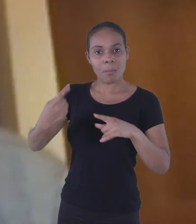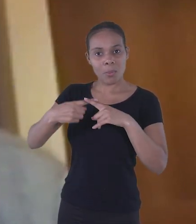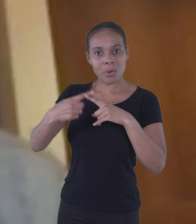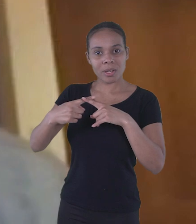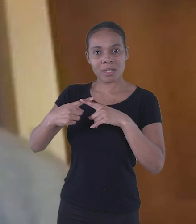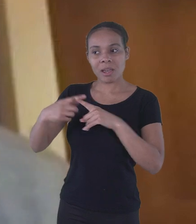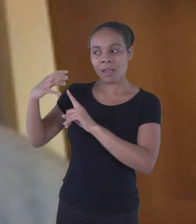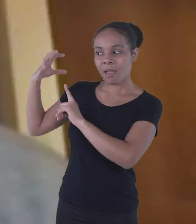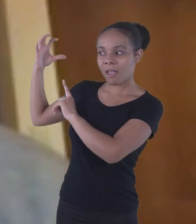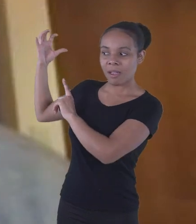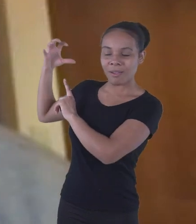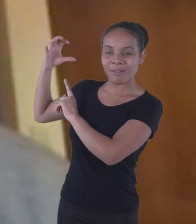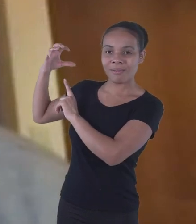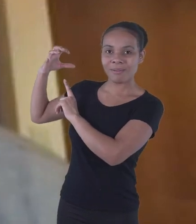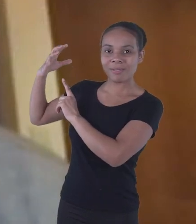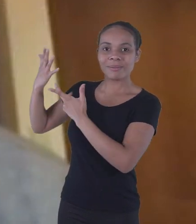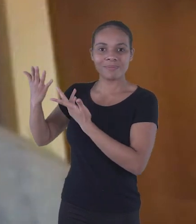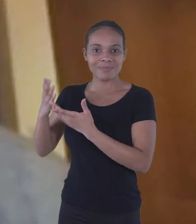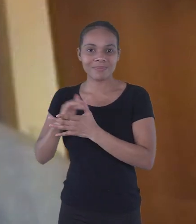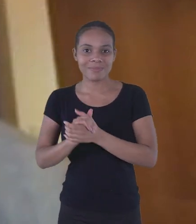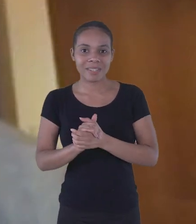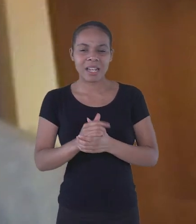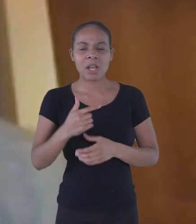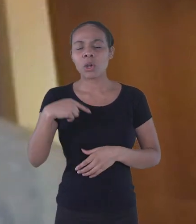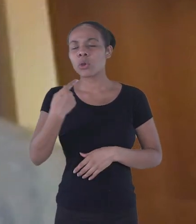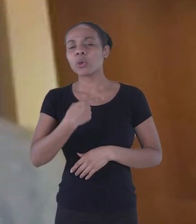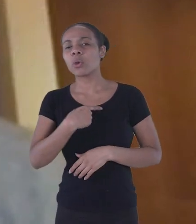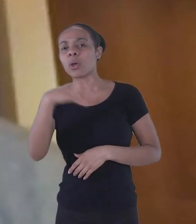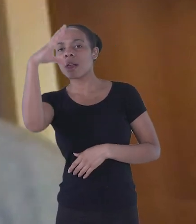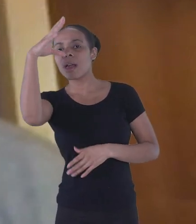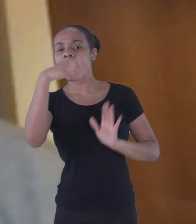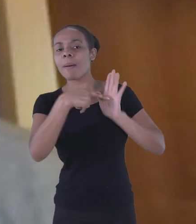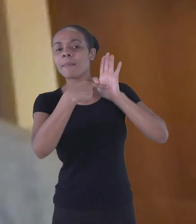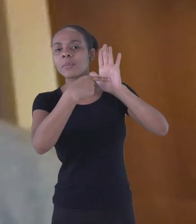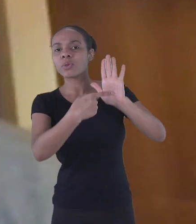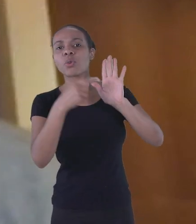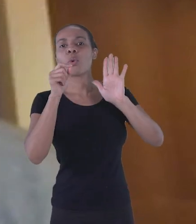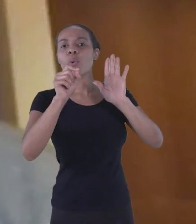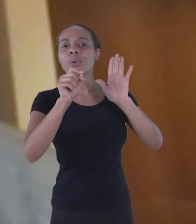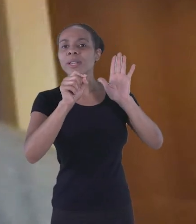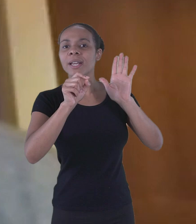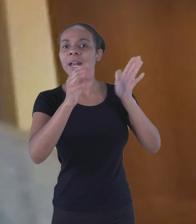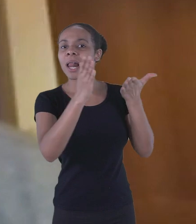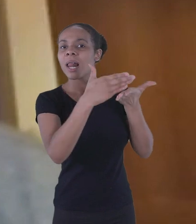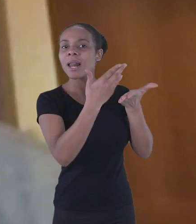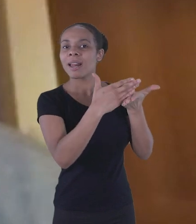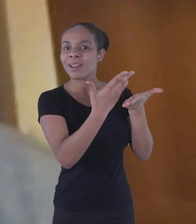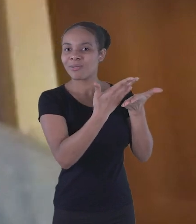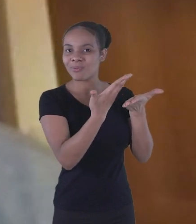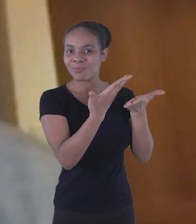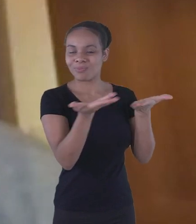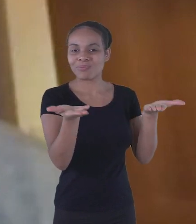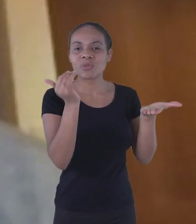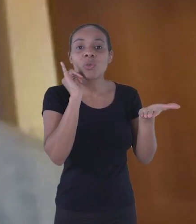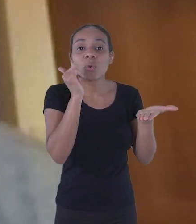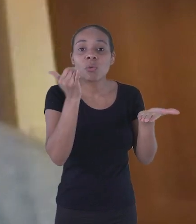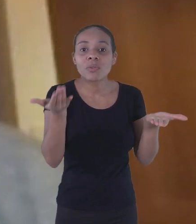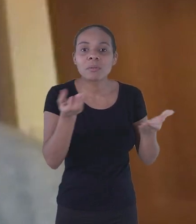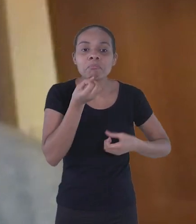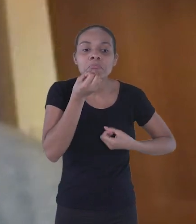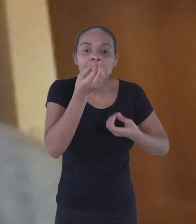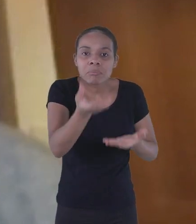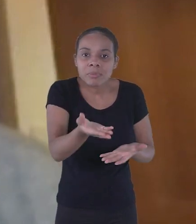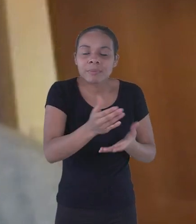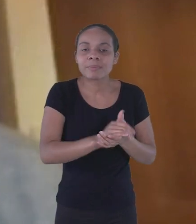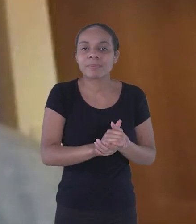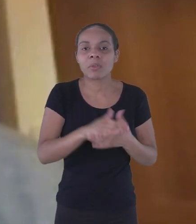nós apresentamos no livro de confissões? O livro de confissões, de certa maneira, é um